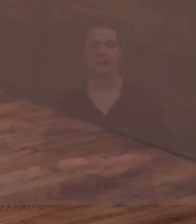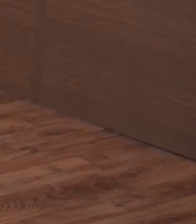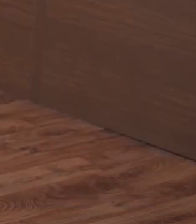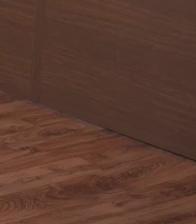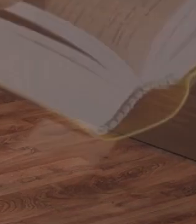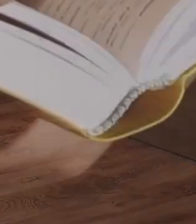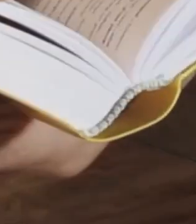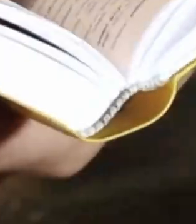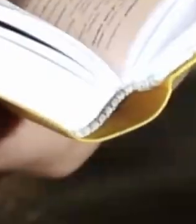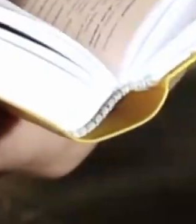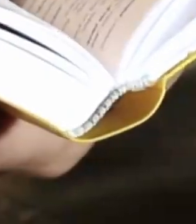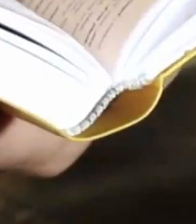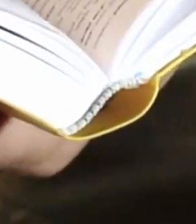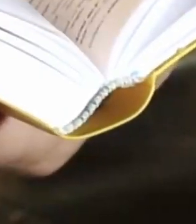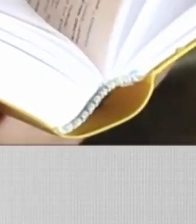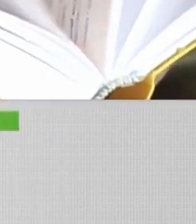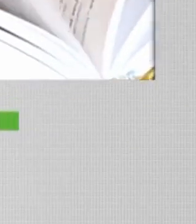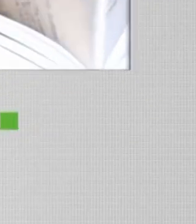texto.